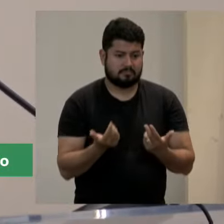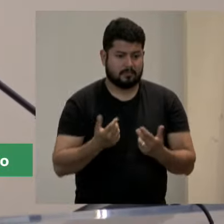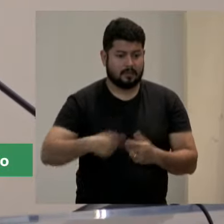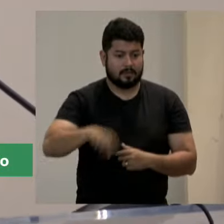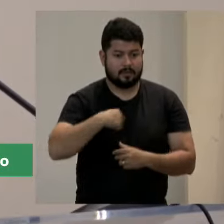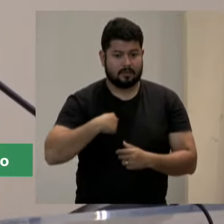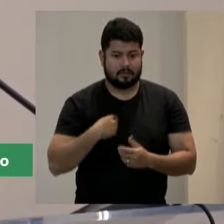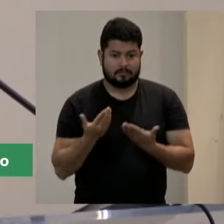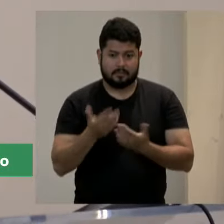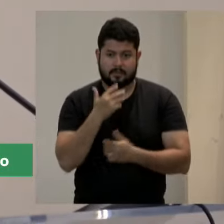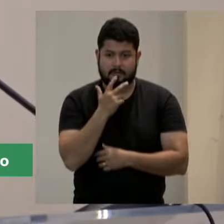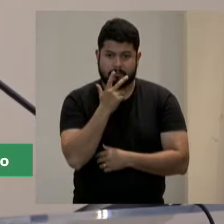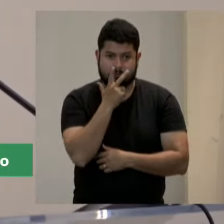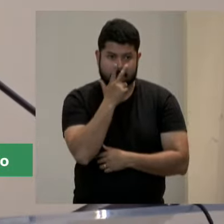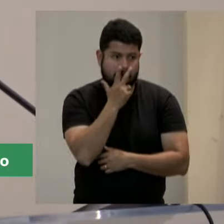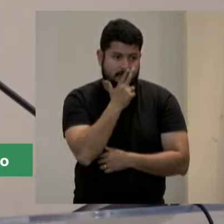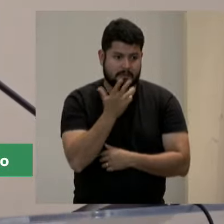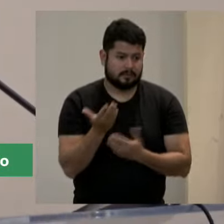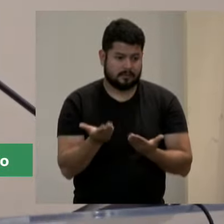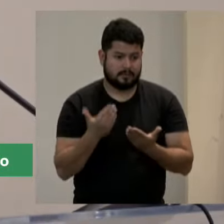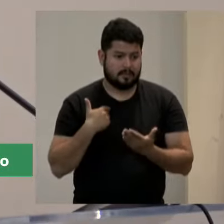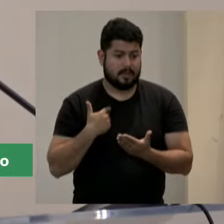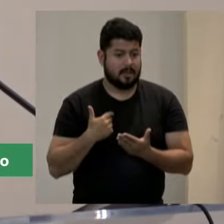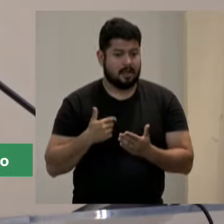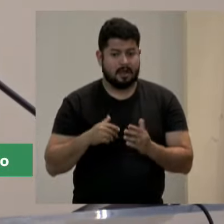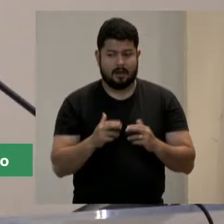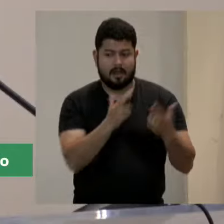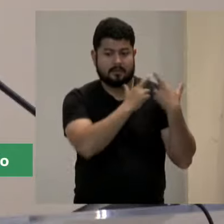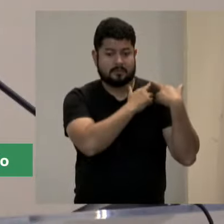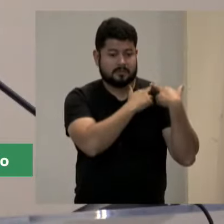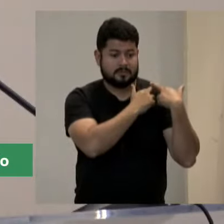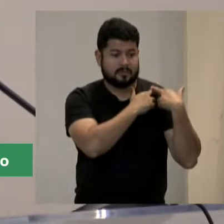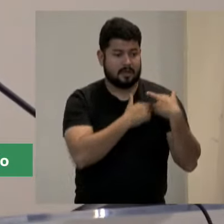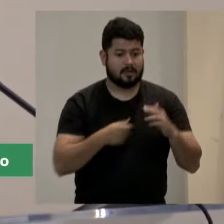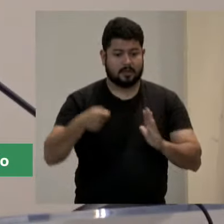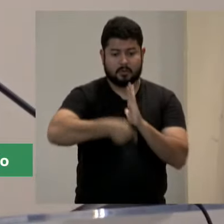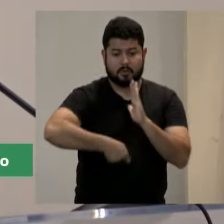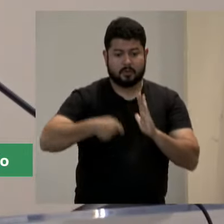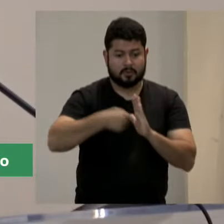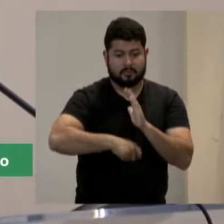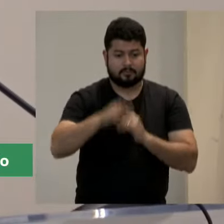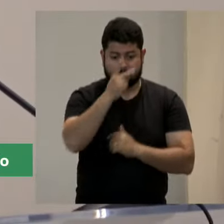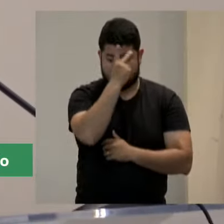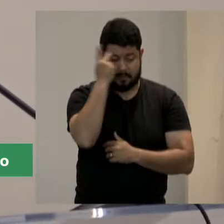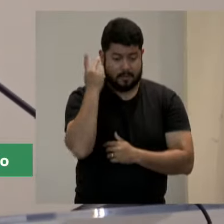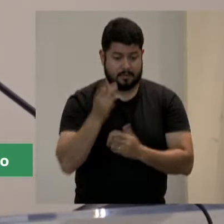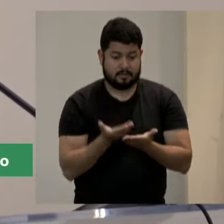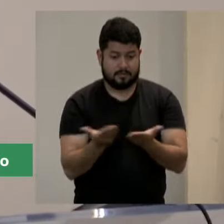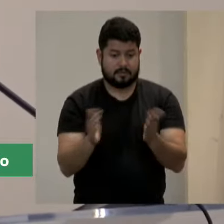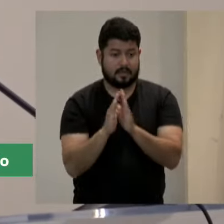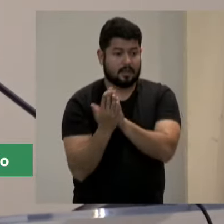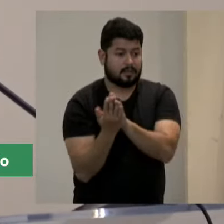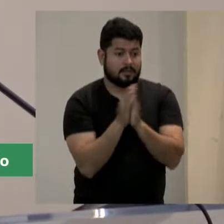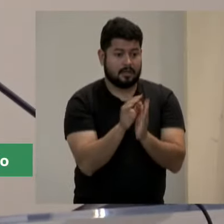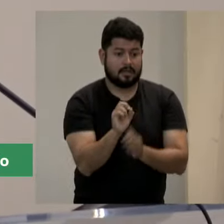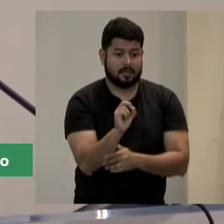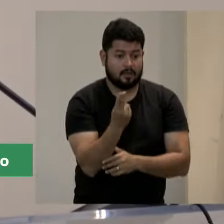das pessoas pretas e pardas, com a luta das pessoas trans, com a luta das mulheres. É minha obrigação como